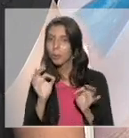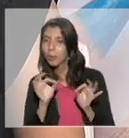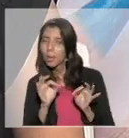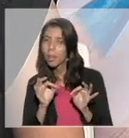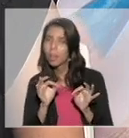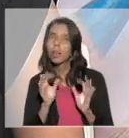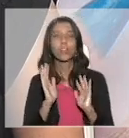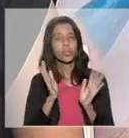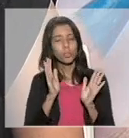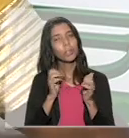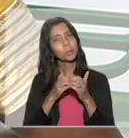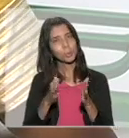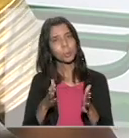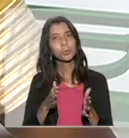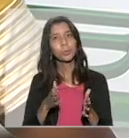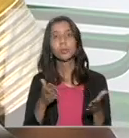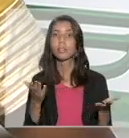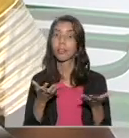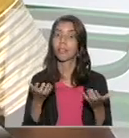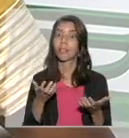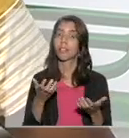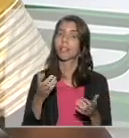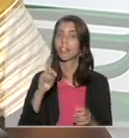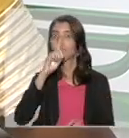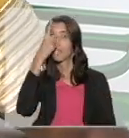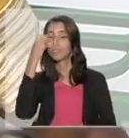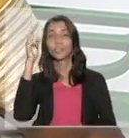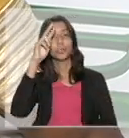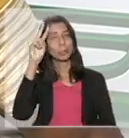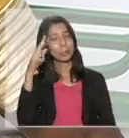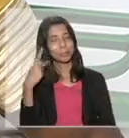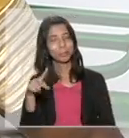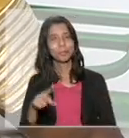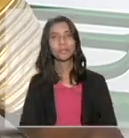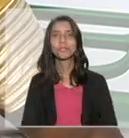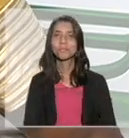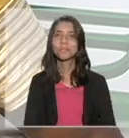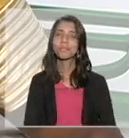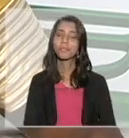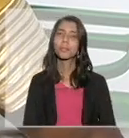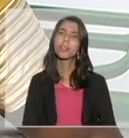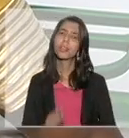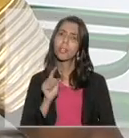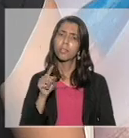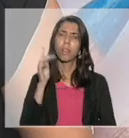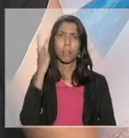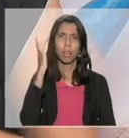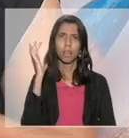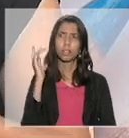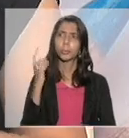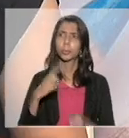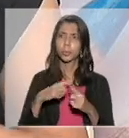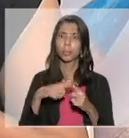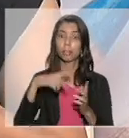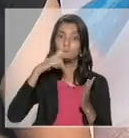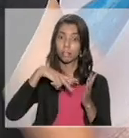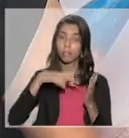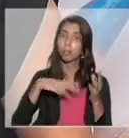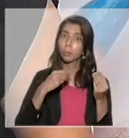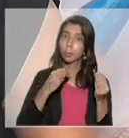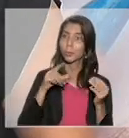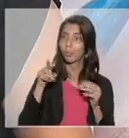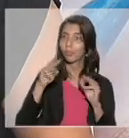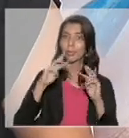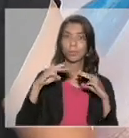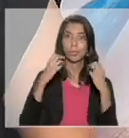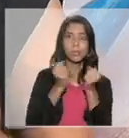ainda está na preparação? Ele já começou, ele tá criando a história dele. E você acha que foi o fato dele ler